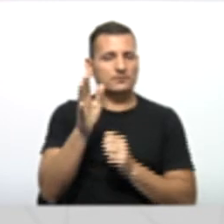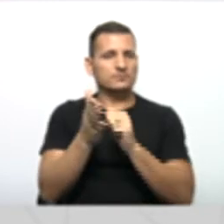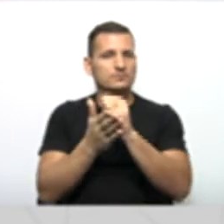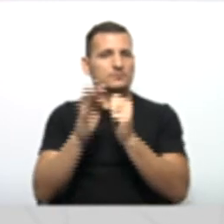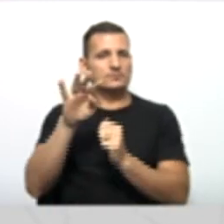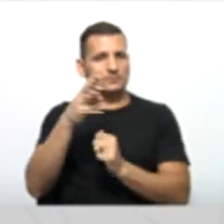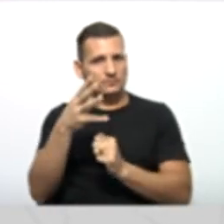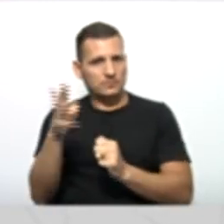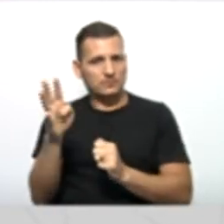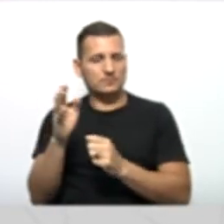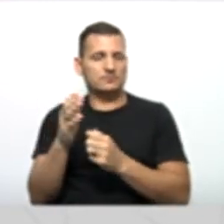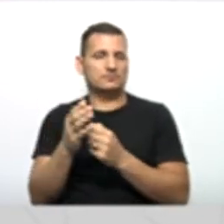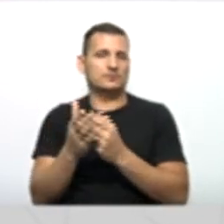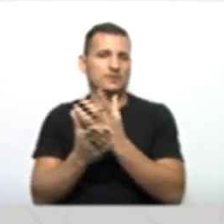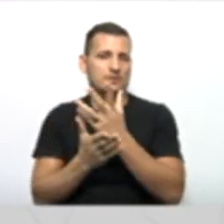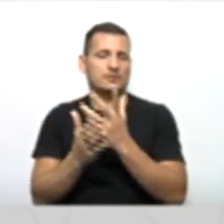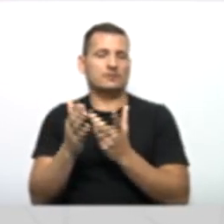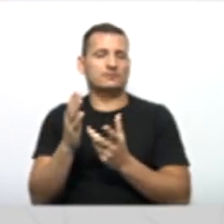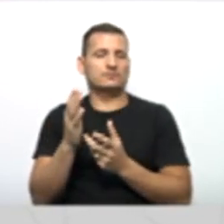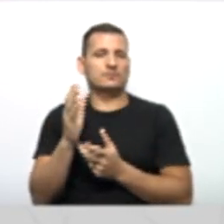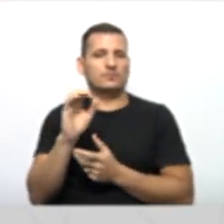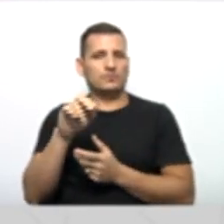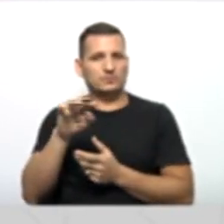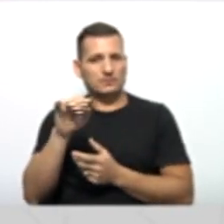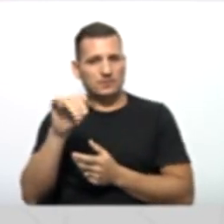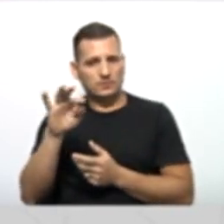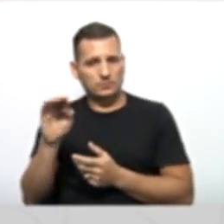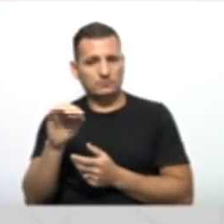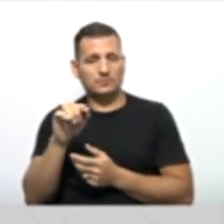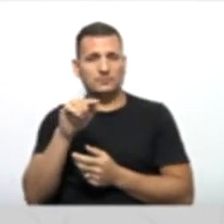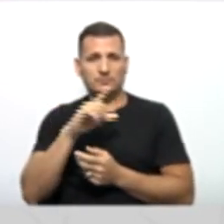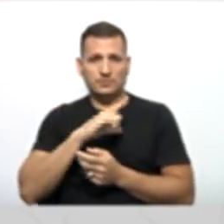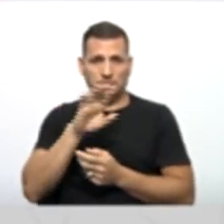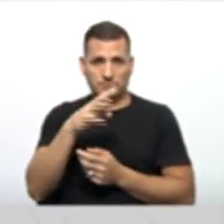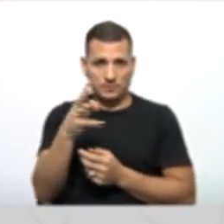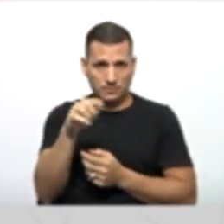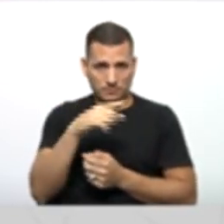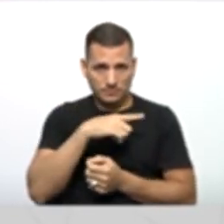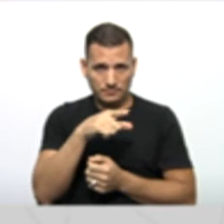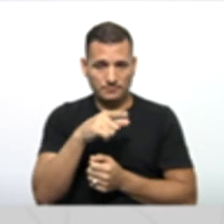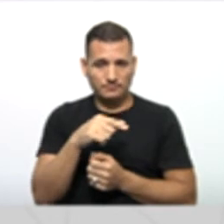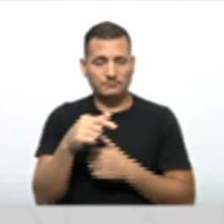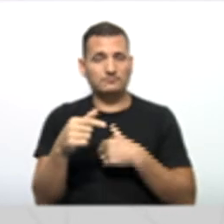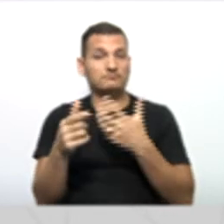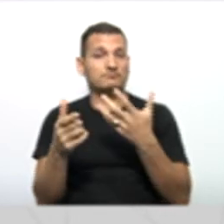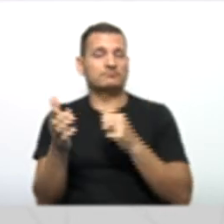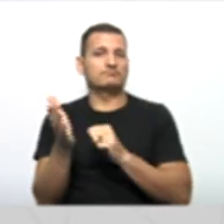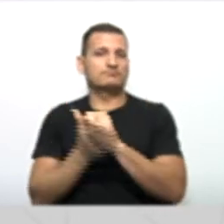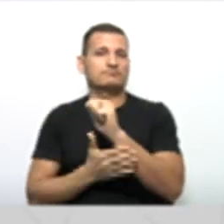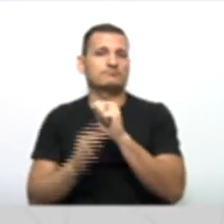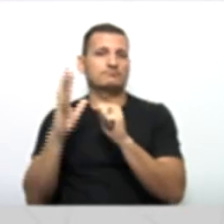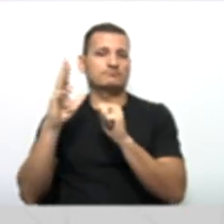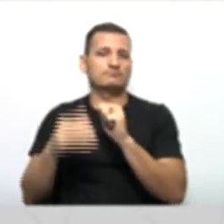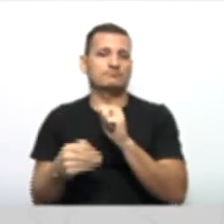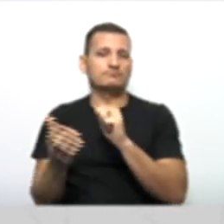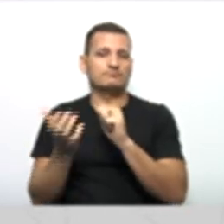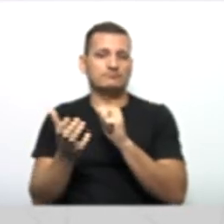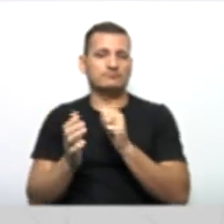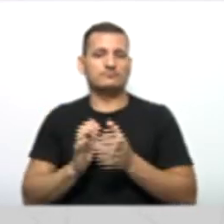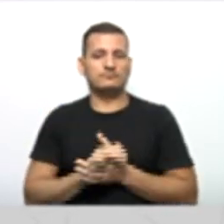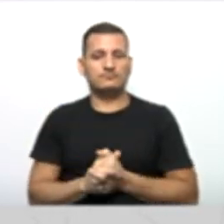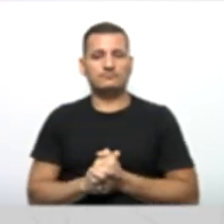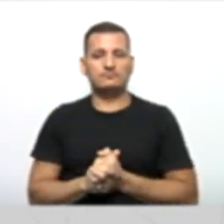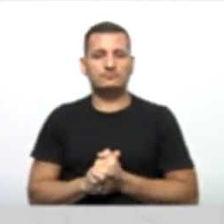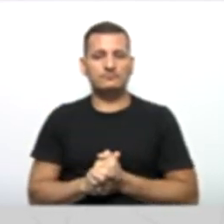tabela então eu tenho aqui alguma tabela criada tenho eu quero vou pagar tudo que está aqui tava zera tudo